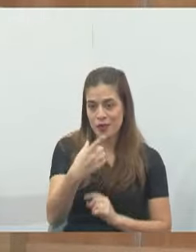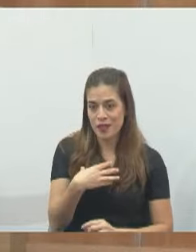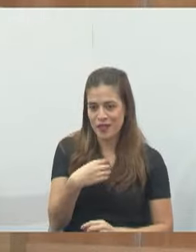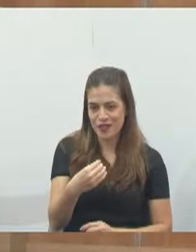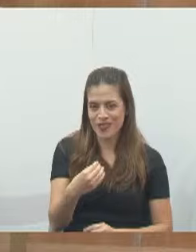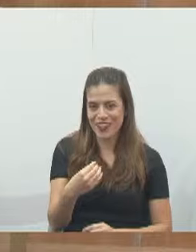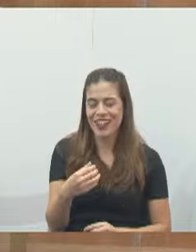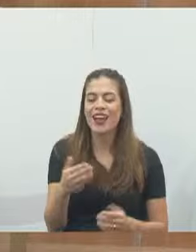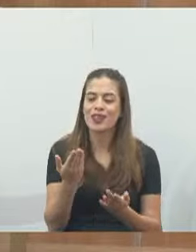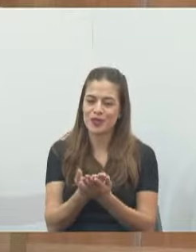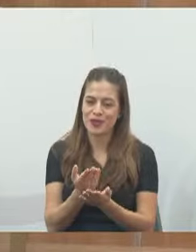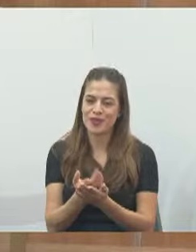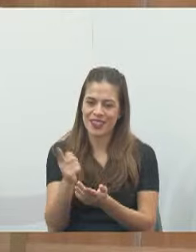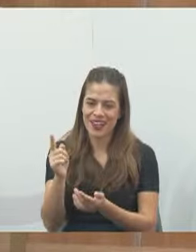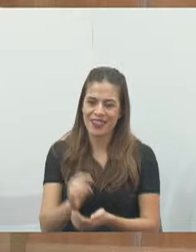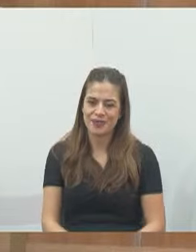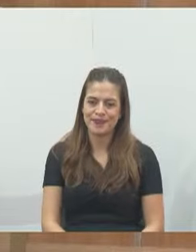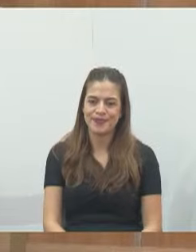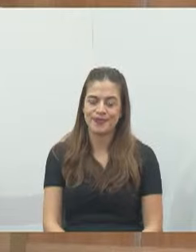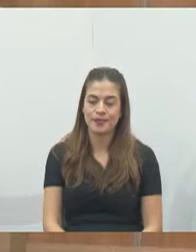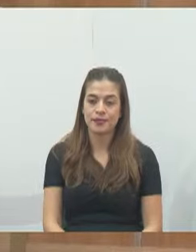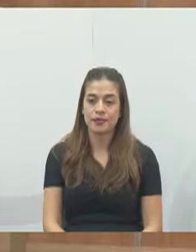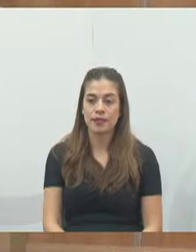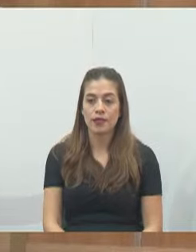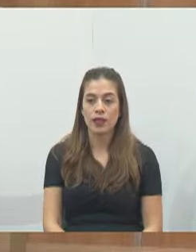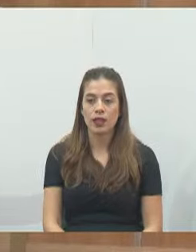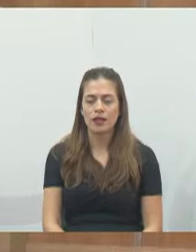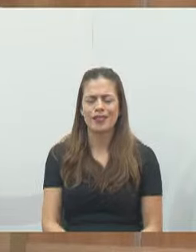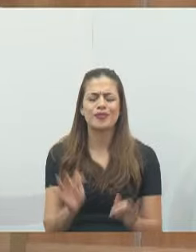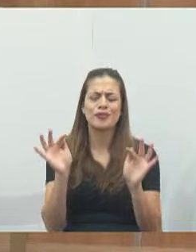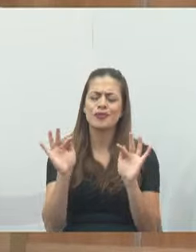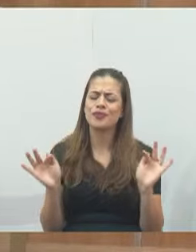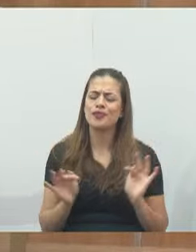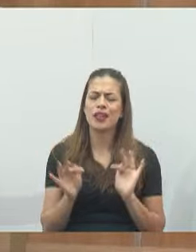lá com você. Então, eu